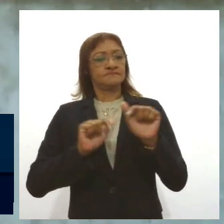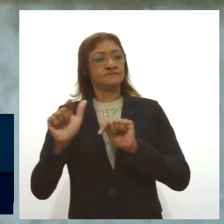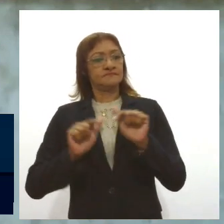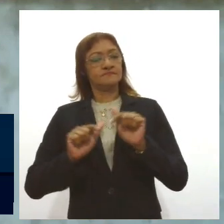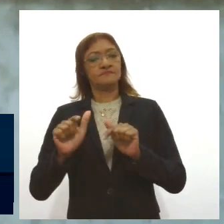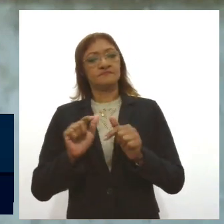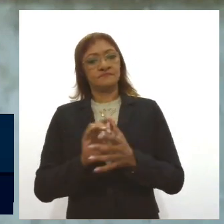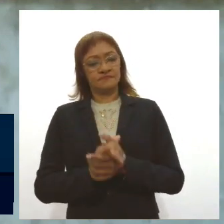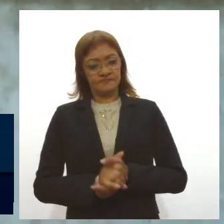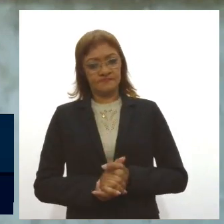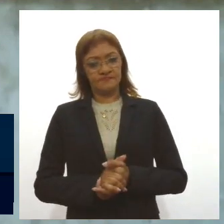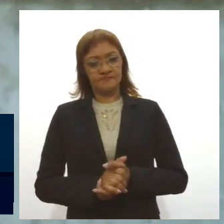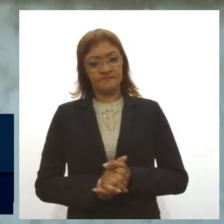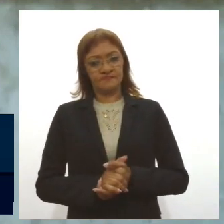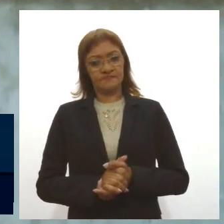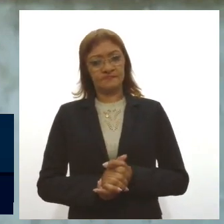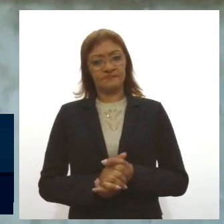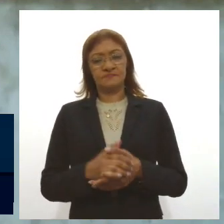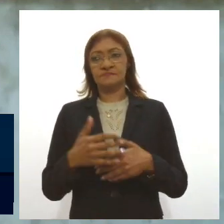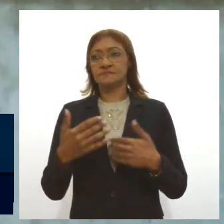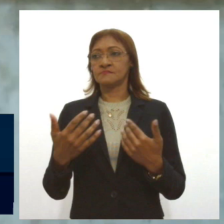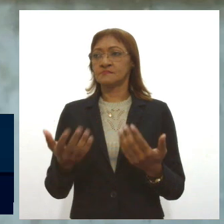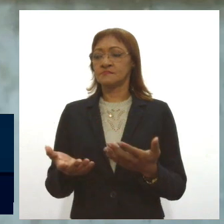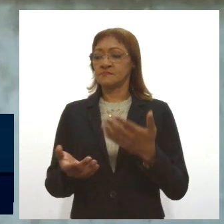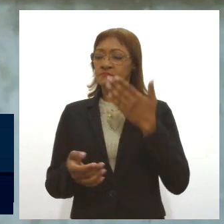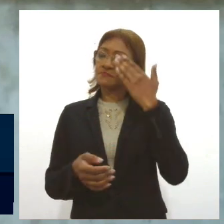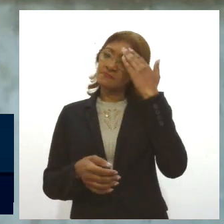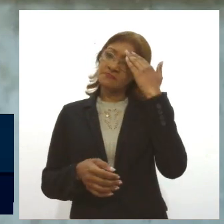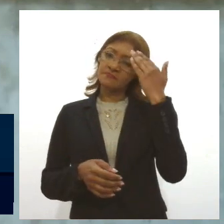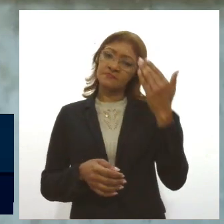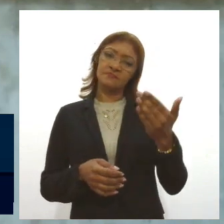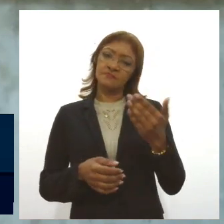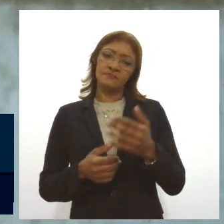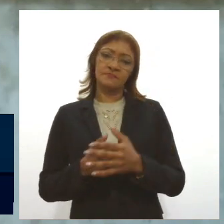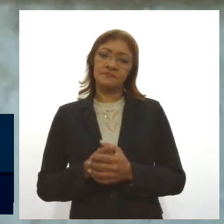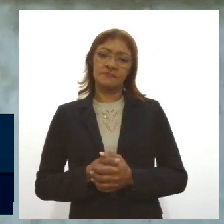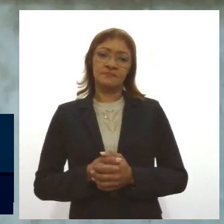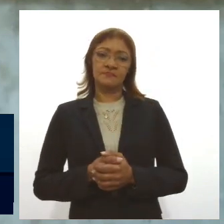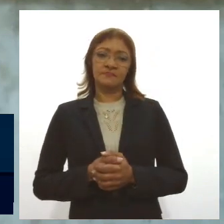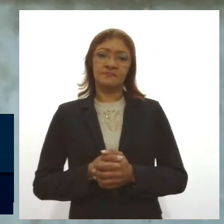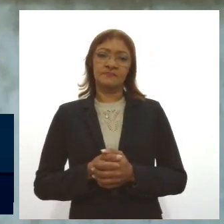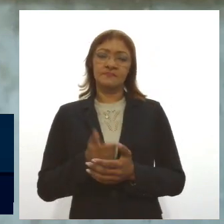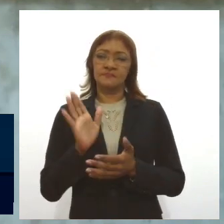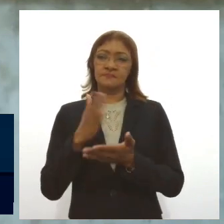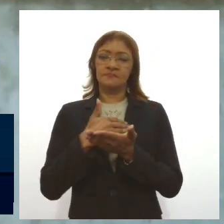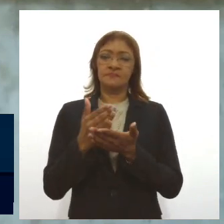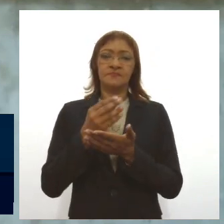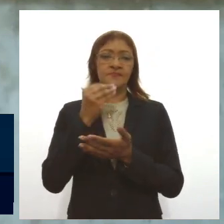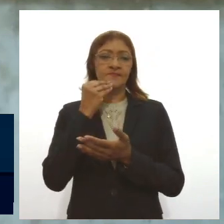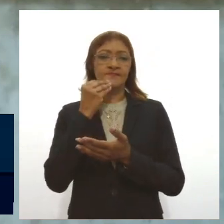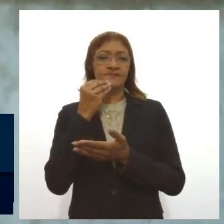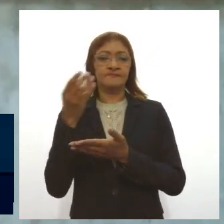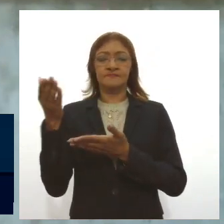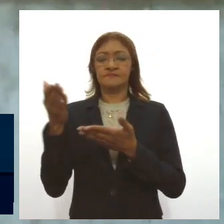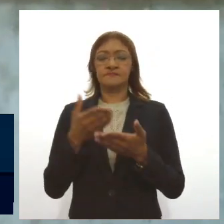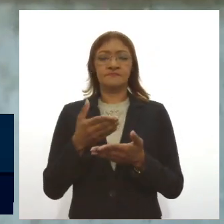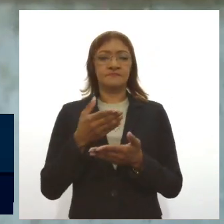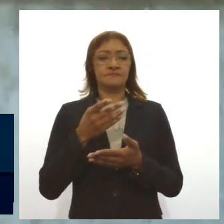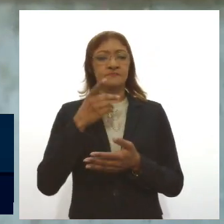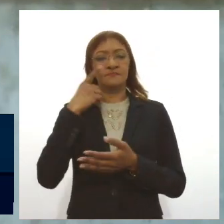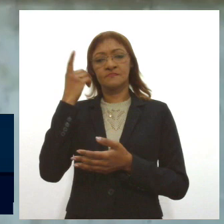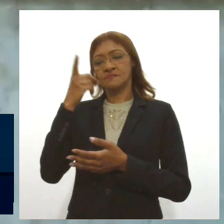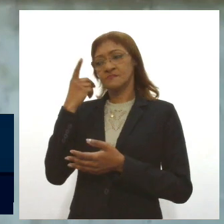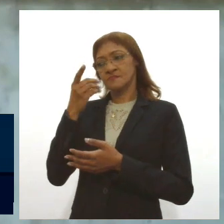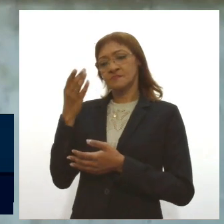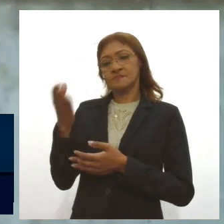eu anunciei. Bom, nas minhas considerações finais, inicialmente eu quero agradecer a oportunidade, deputado Luciano